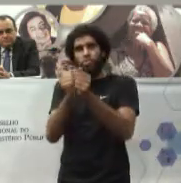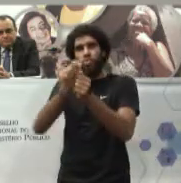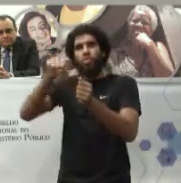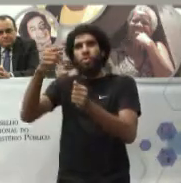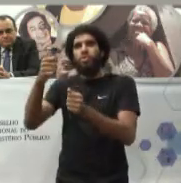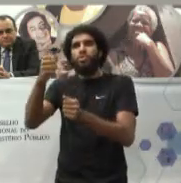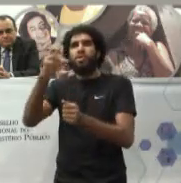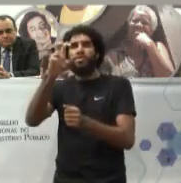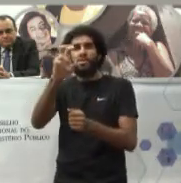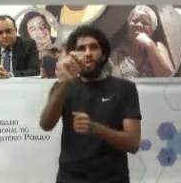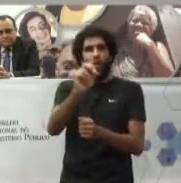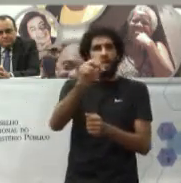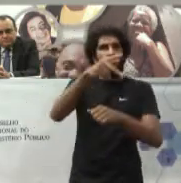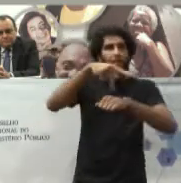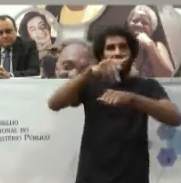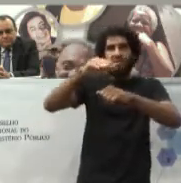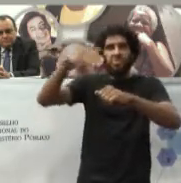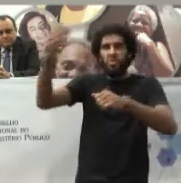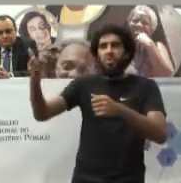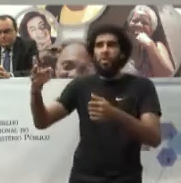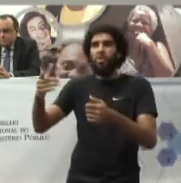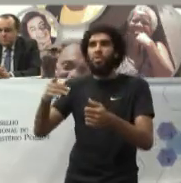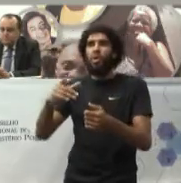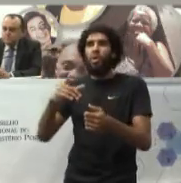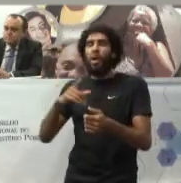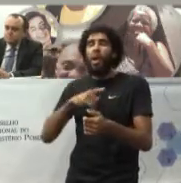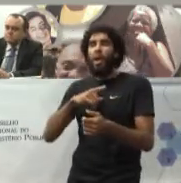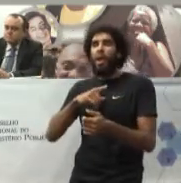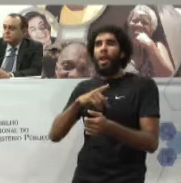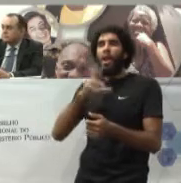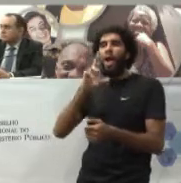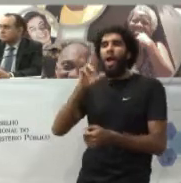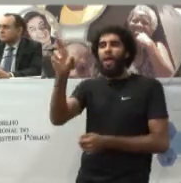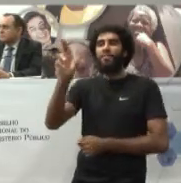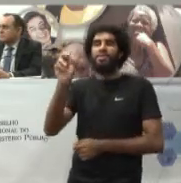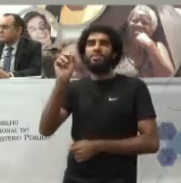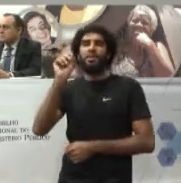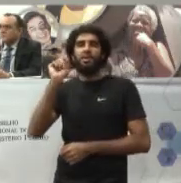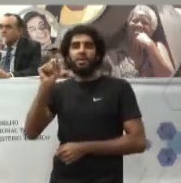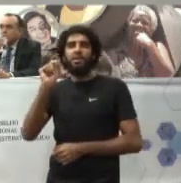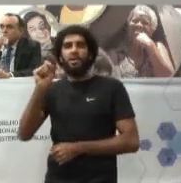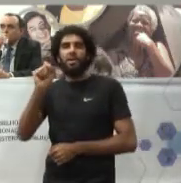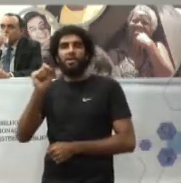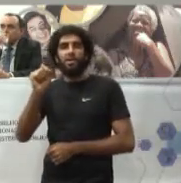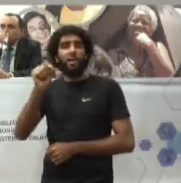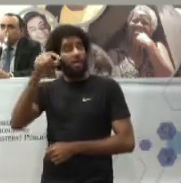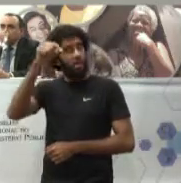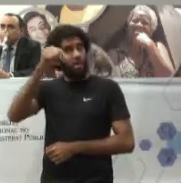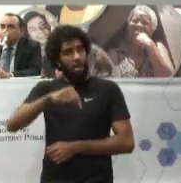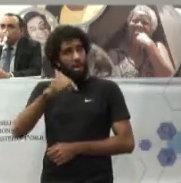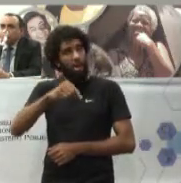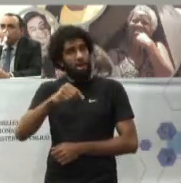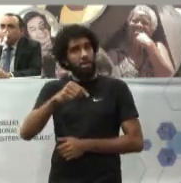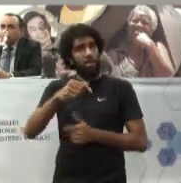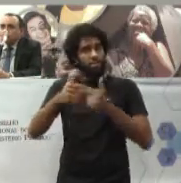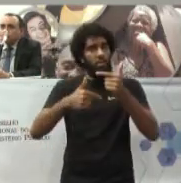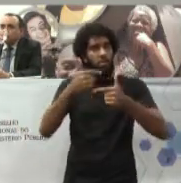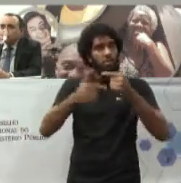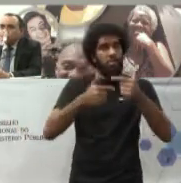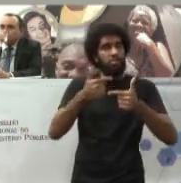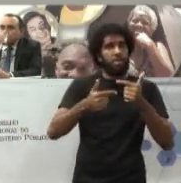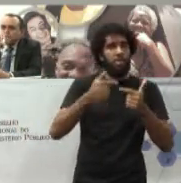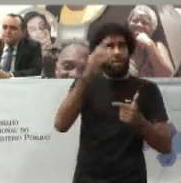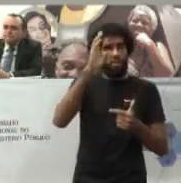os cinco continentes colocando como referência para o mundo de contratação de como deve ser a atividade econômica da saúde